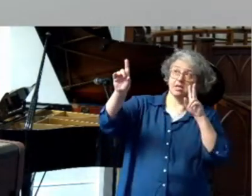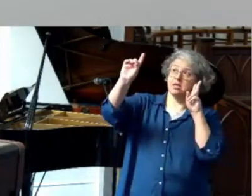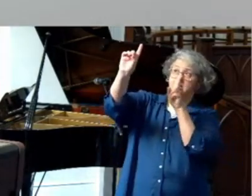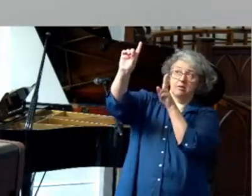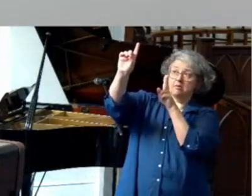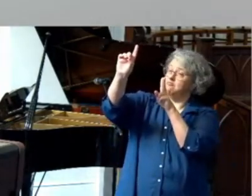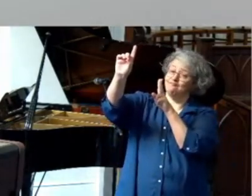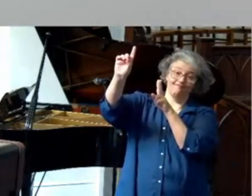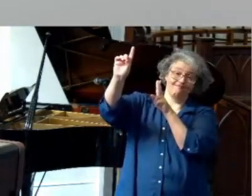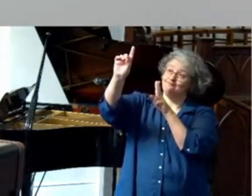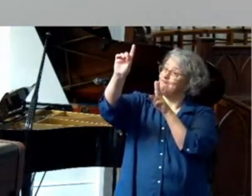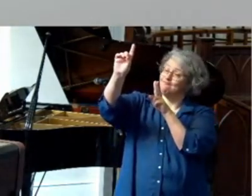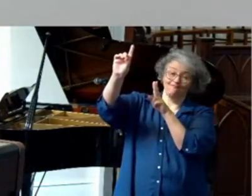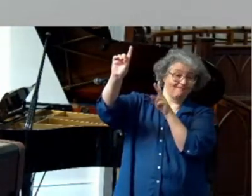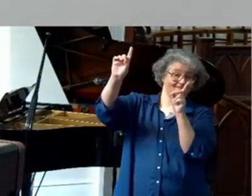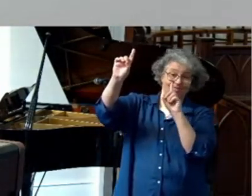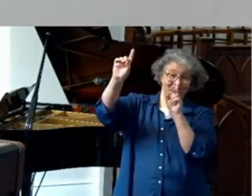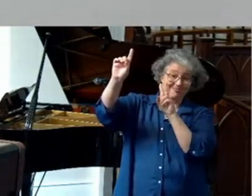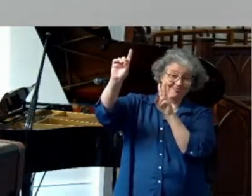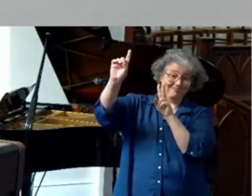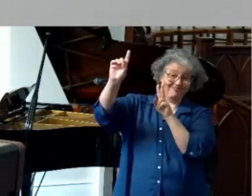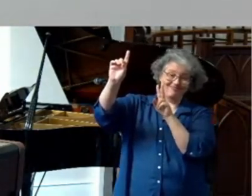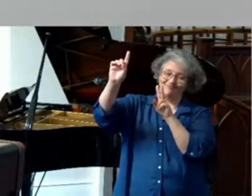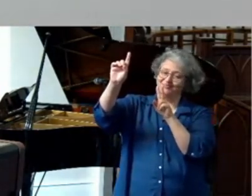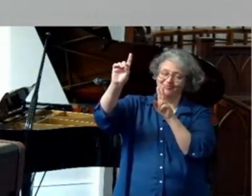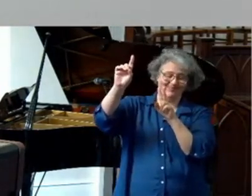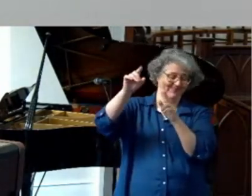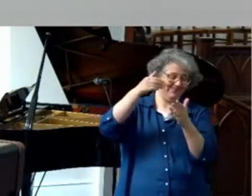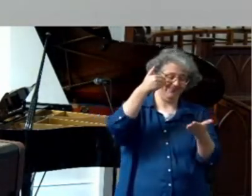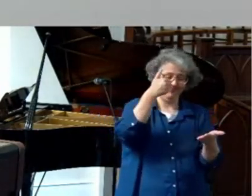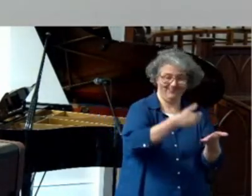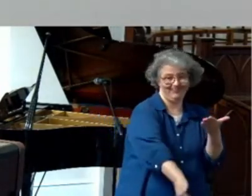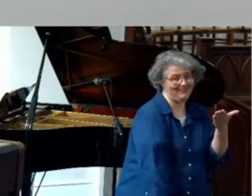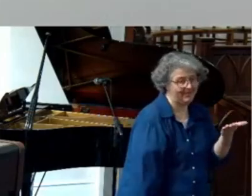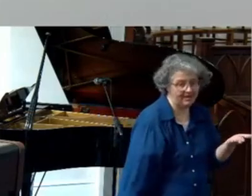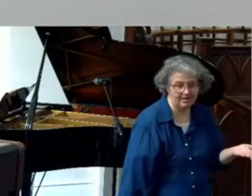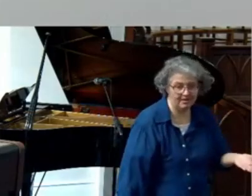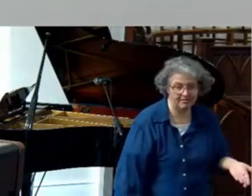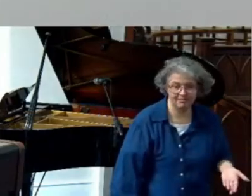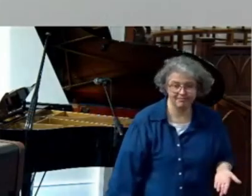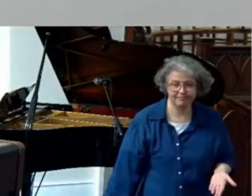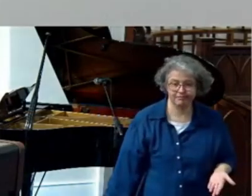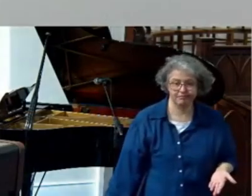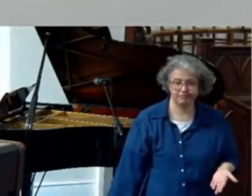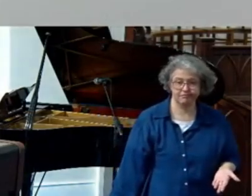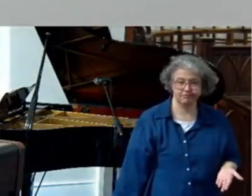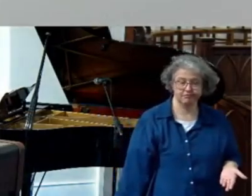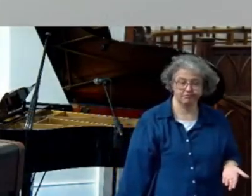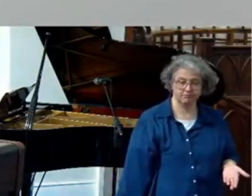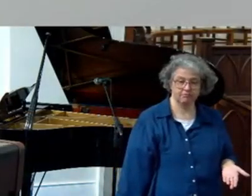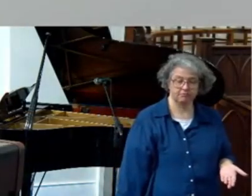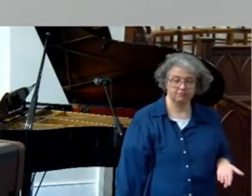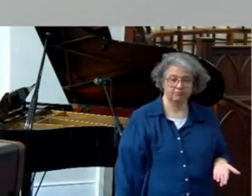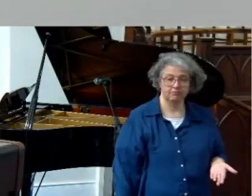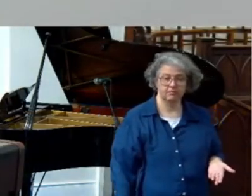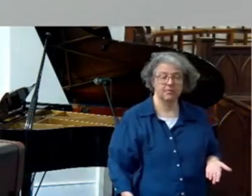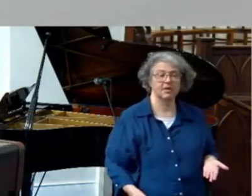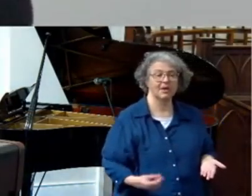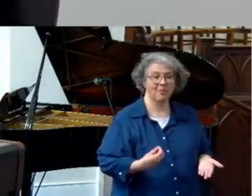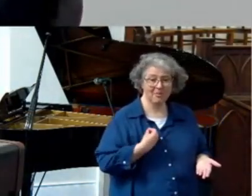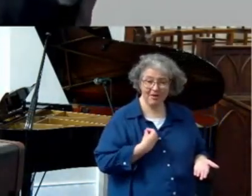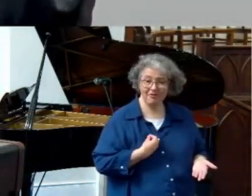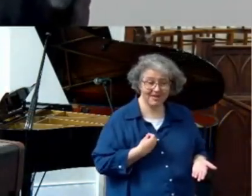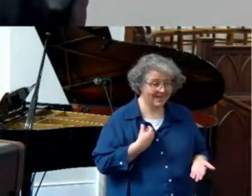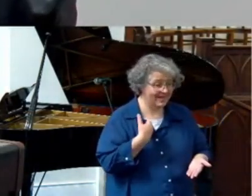da fé, não tem fim para essa vida. Não tem o que nós chamamos na teologia de telomai ou teleomai. É uma vida que